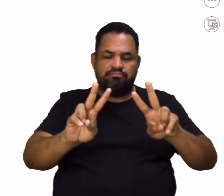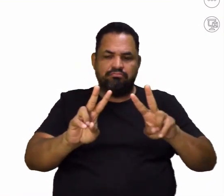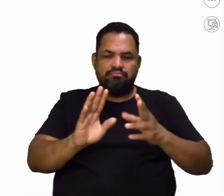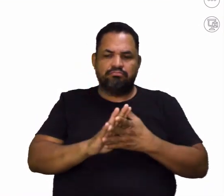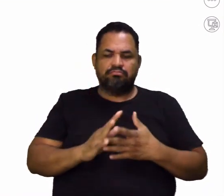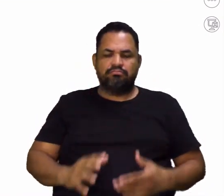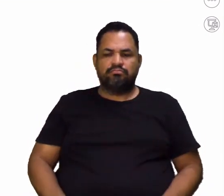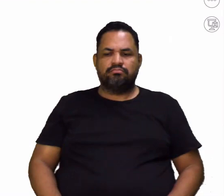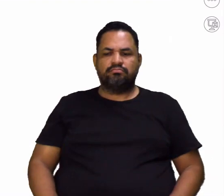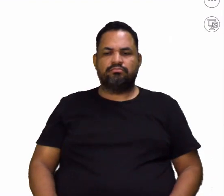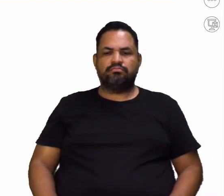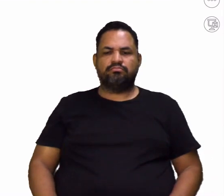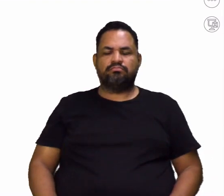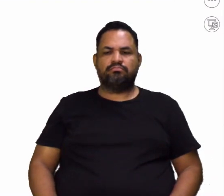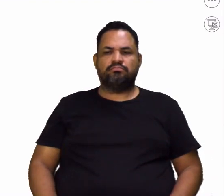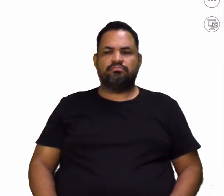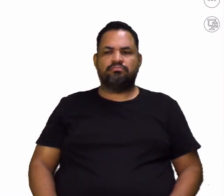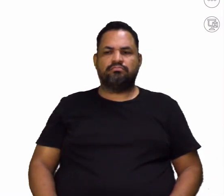beleza